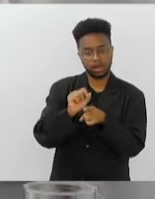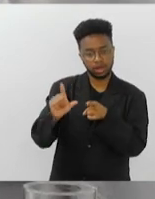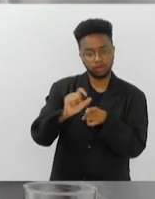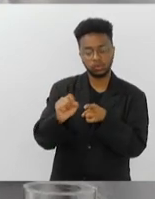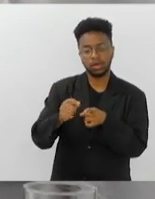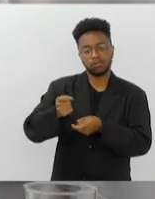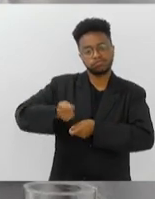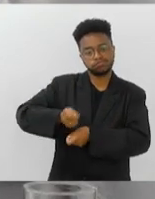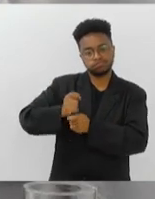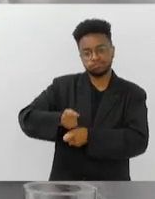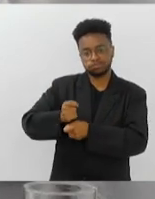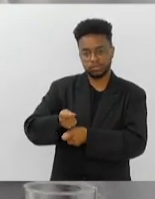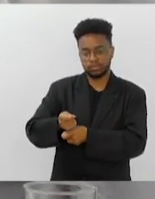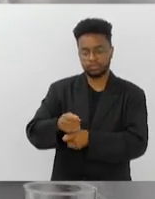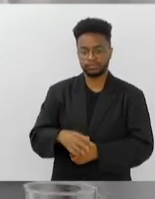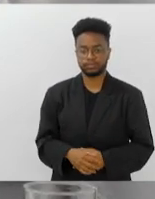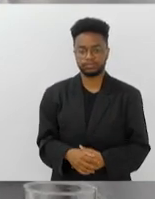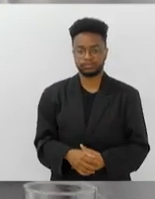animal.